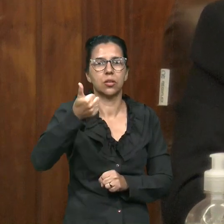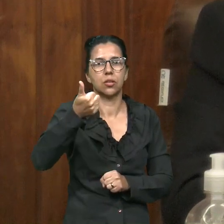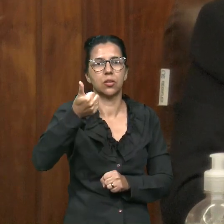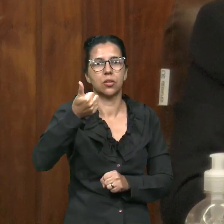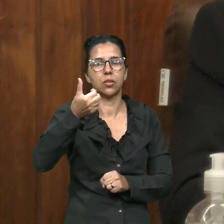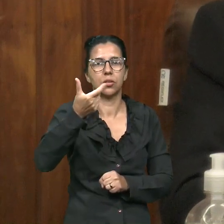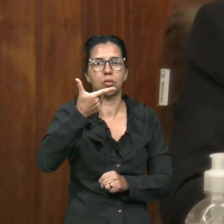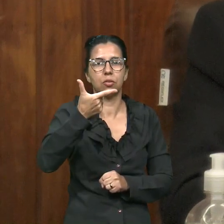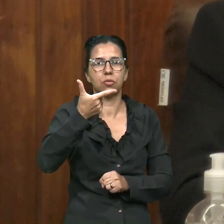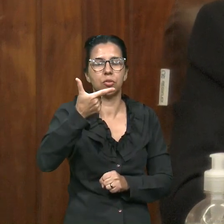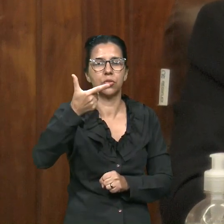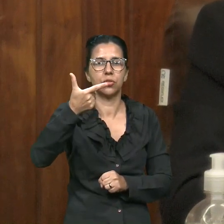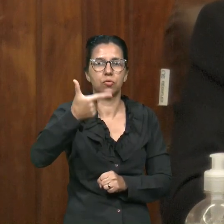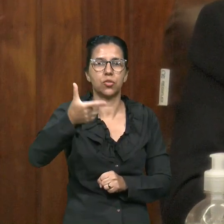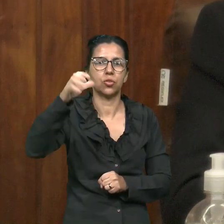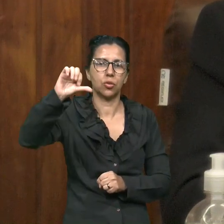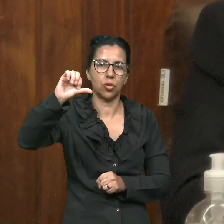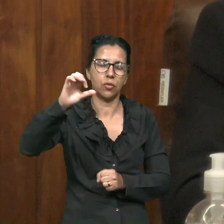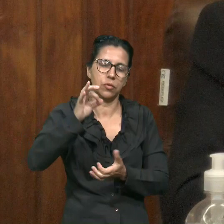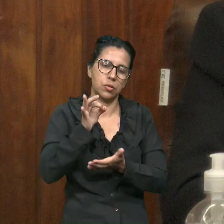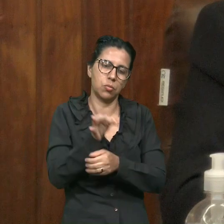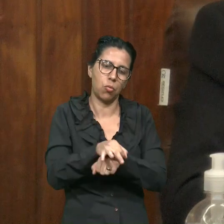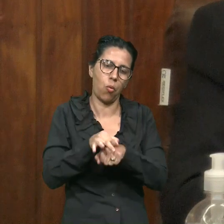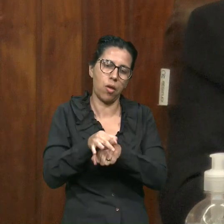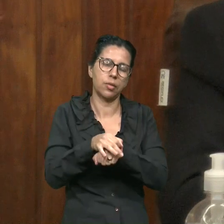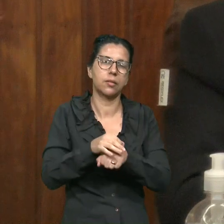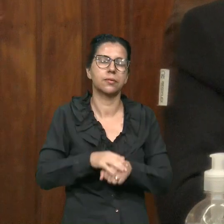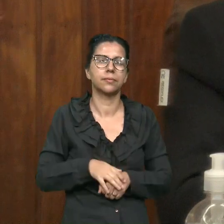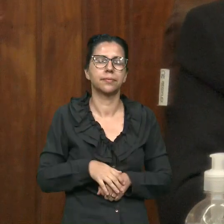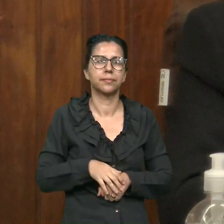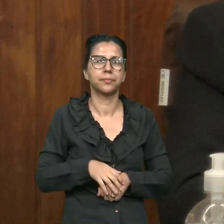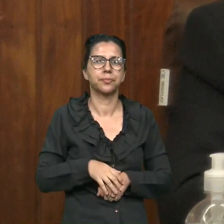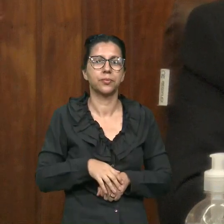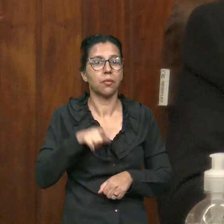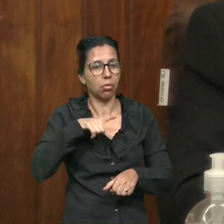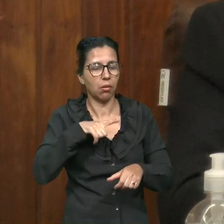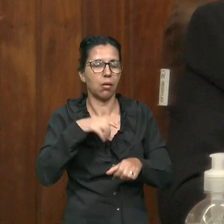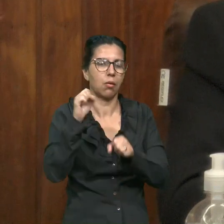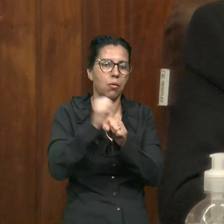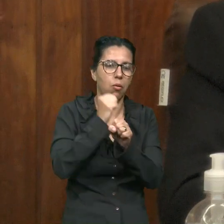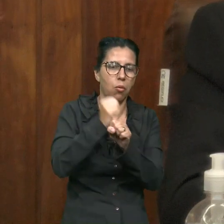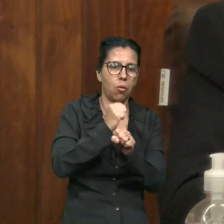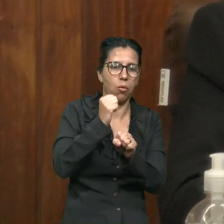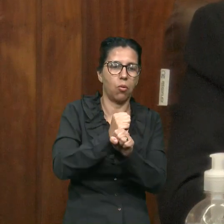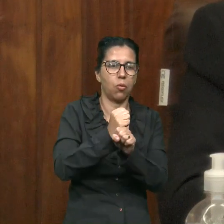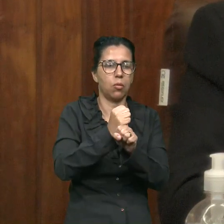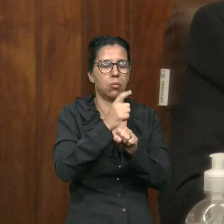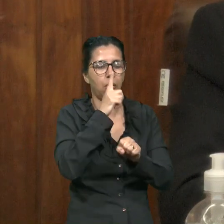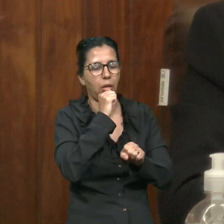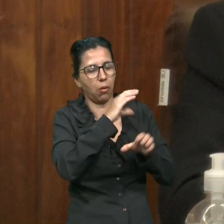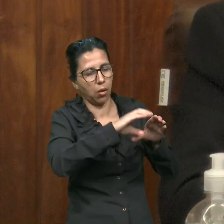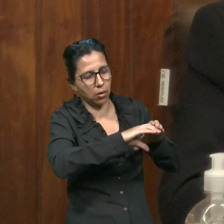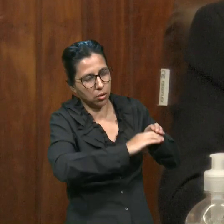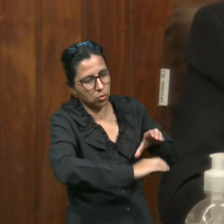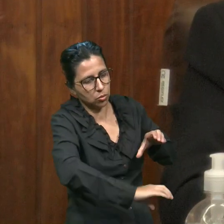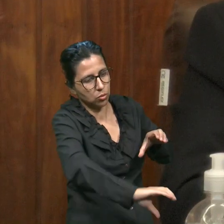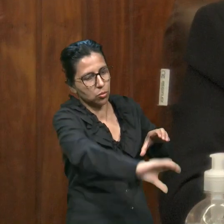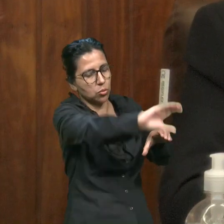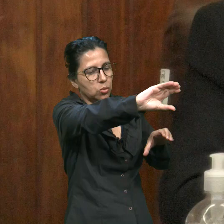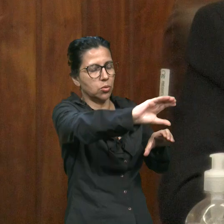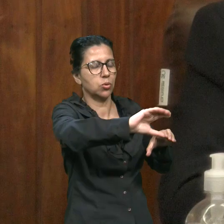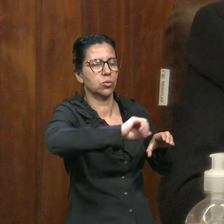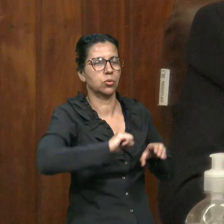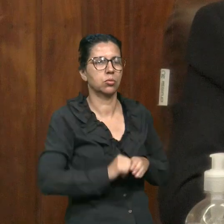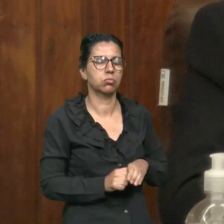R$ 64.486.080,29. O que chama atenção é que dentre esses 17 contratos temos as obras do esgoto, que a CETESB informou nesse mês que o tratamento